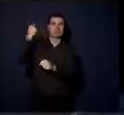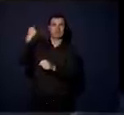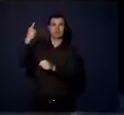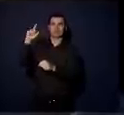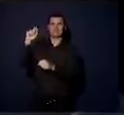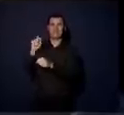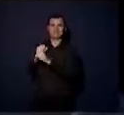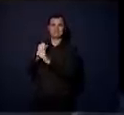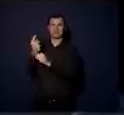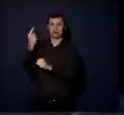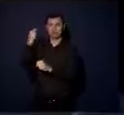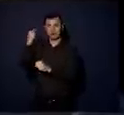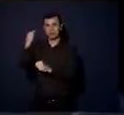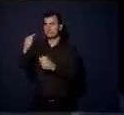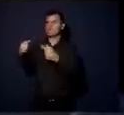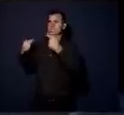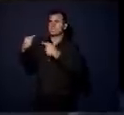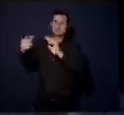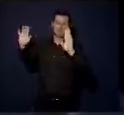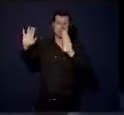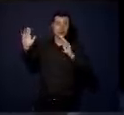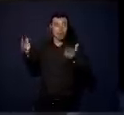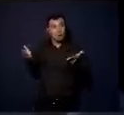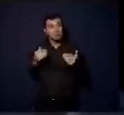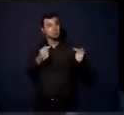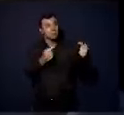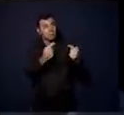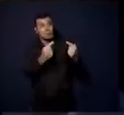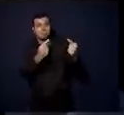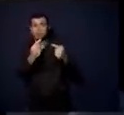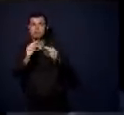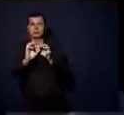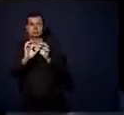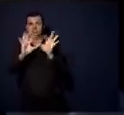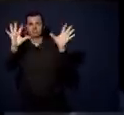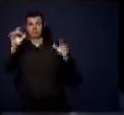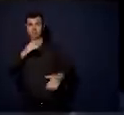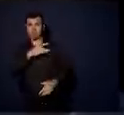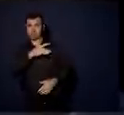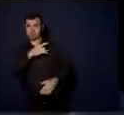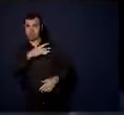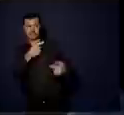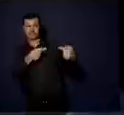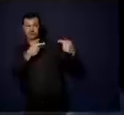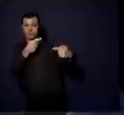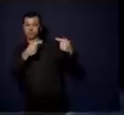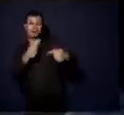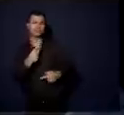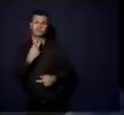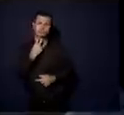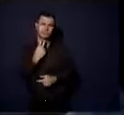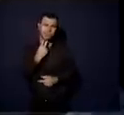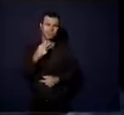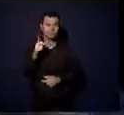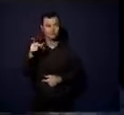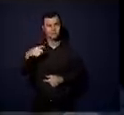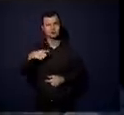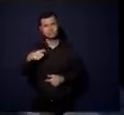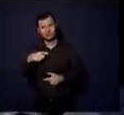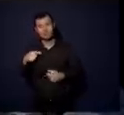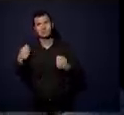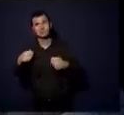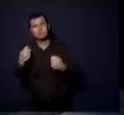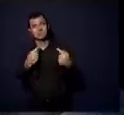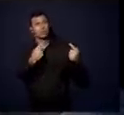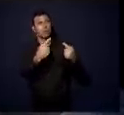se debate e acho que a gente tem que perder um medo do debate então vocês têm uma função muito importante além de avaliação de política pública é conduzir